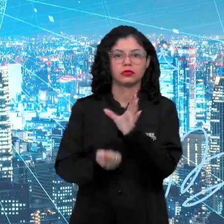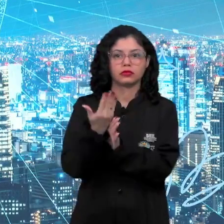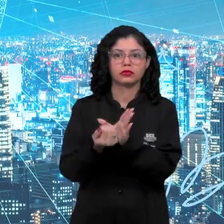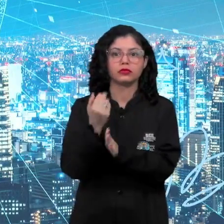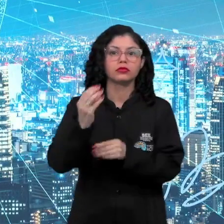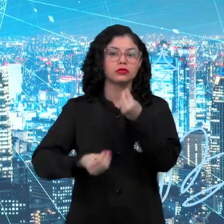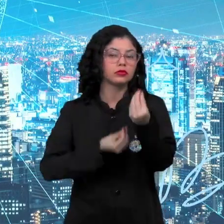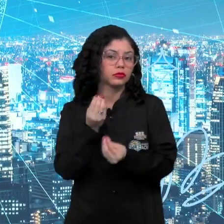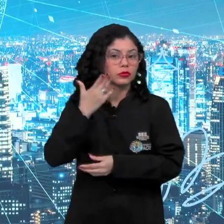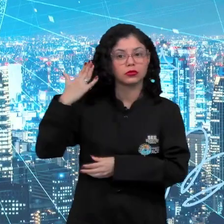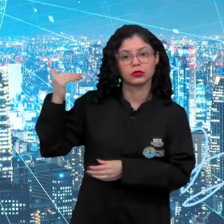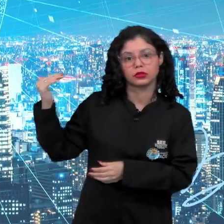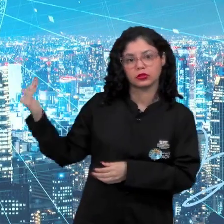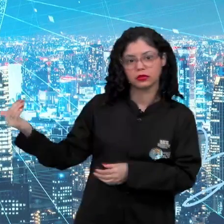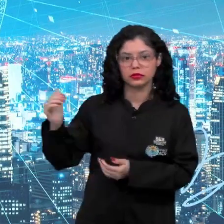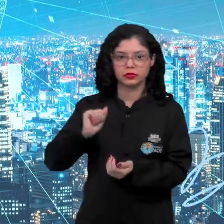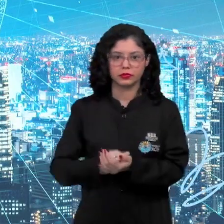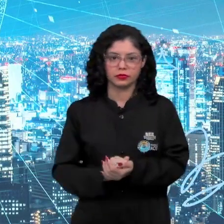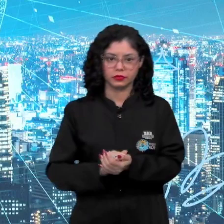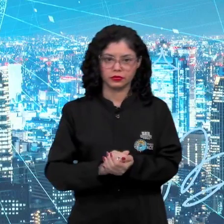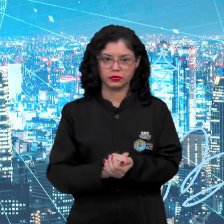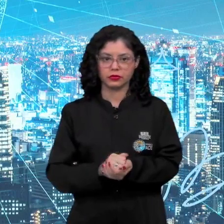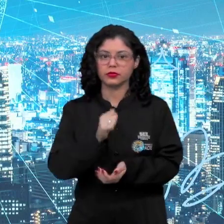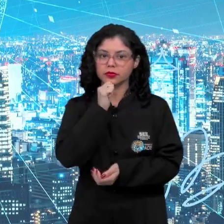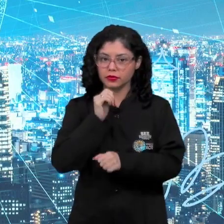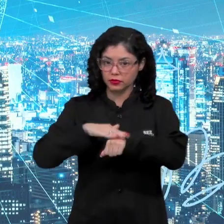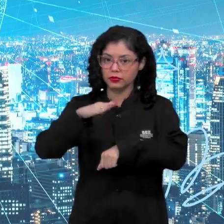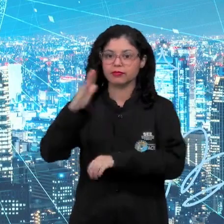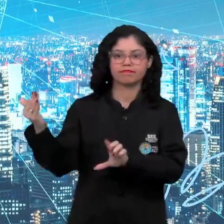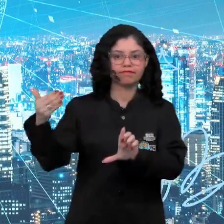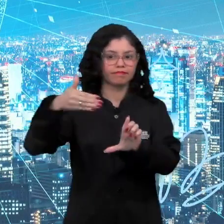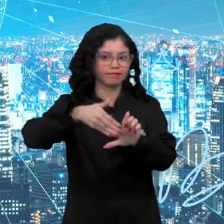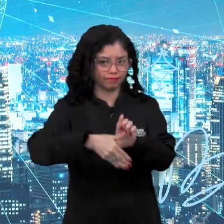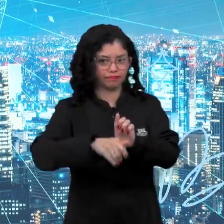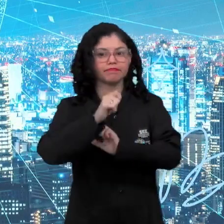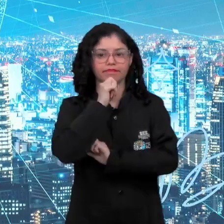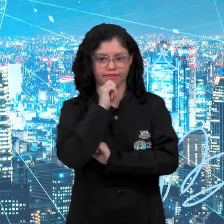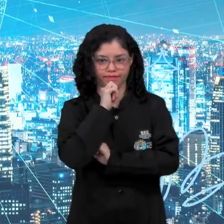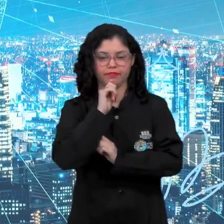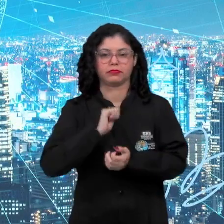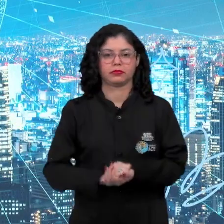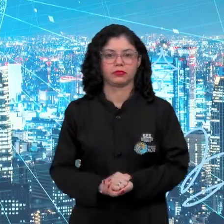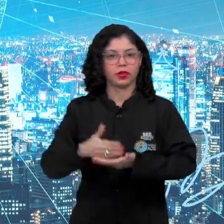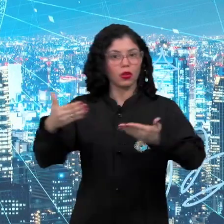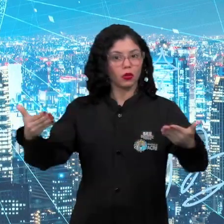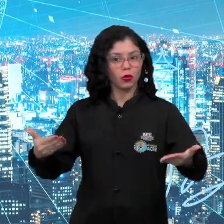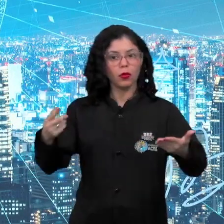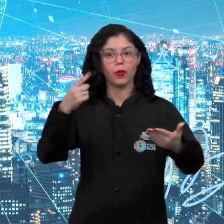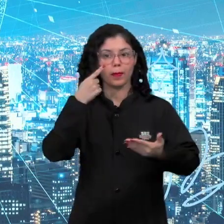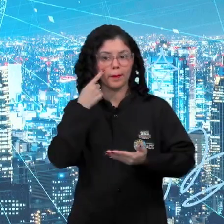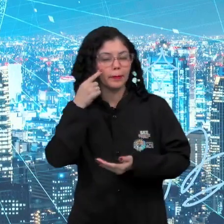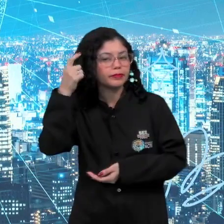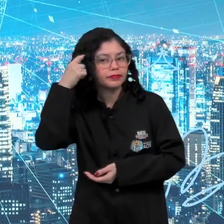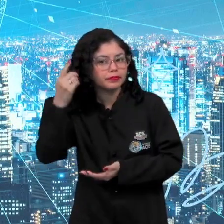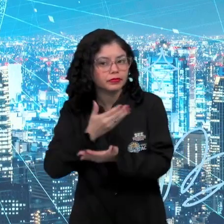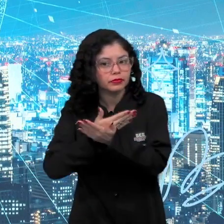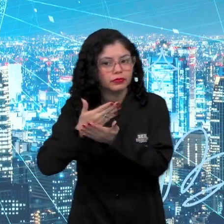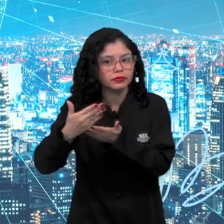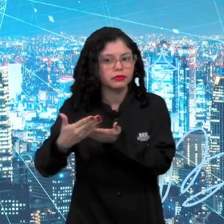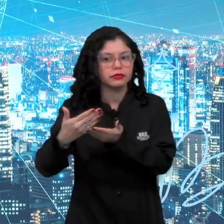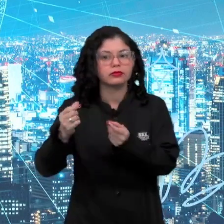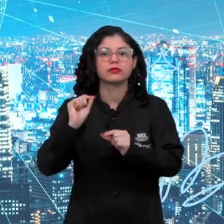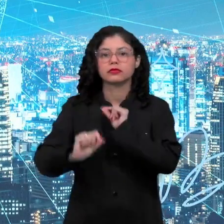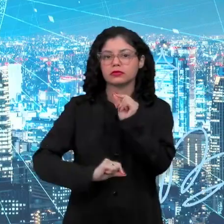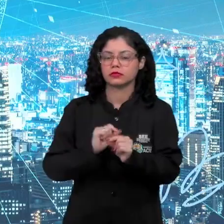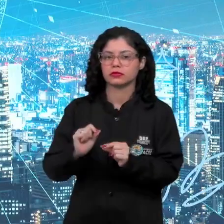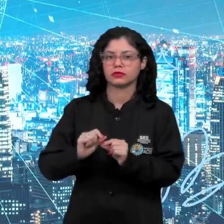tornaram tão famosos e mais acessíveis. Então, para nós pensarmos inicialmente sobre isso, eu